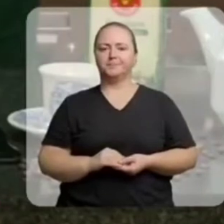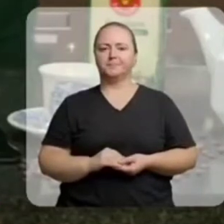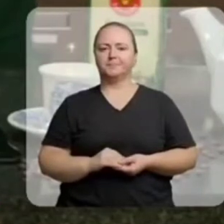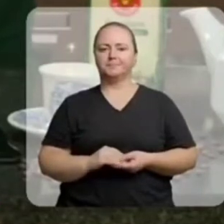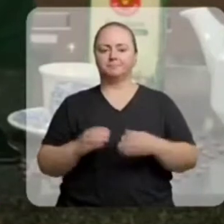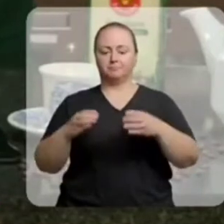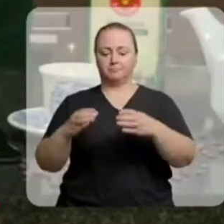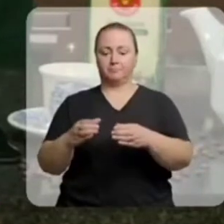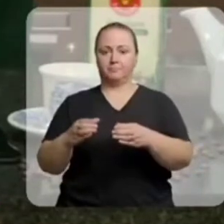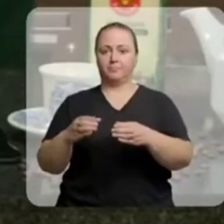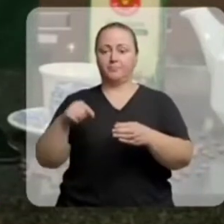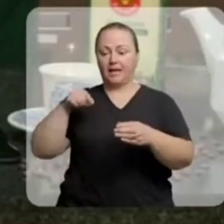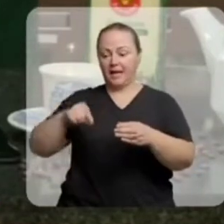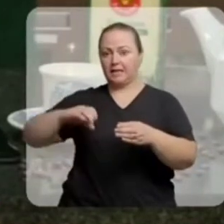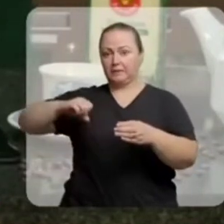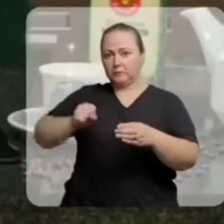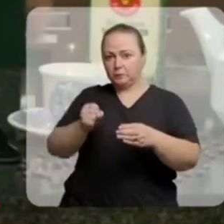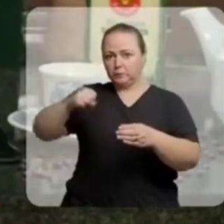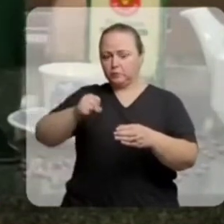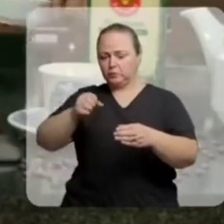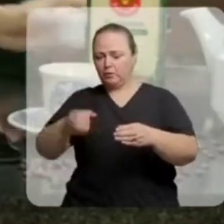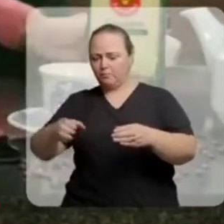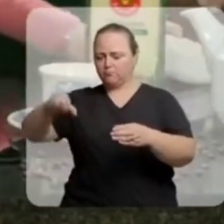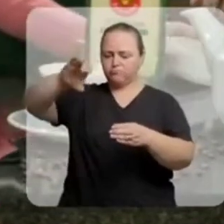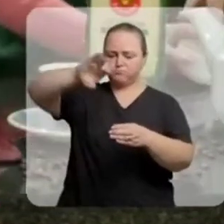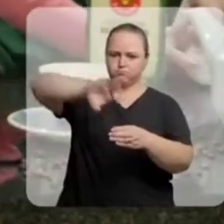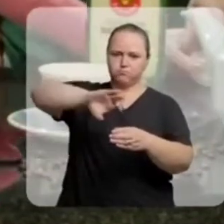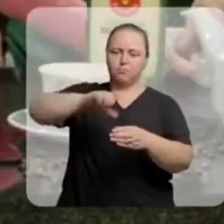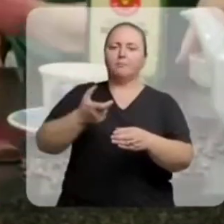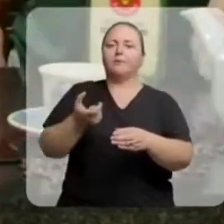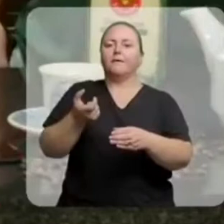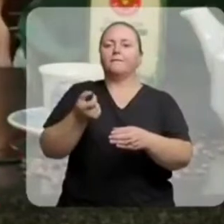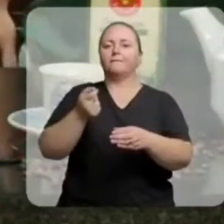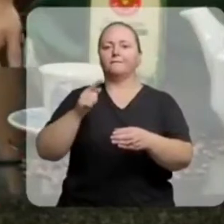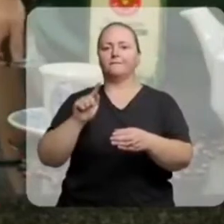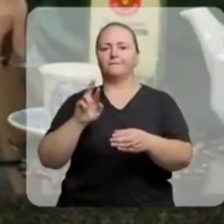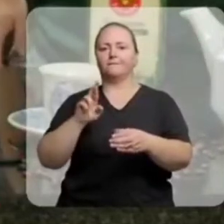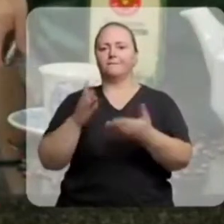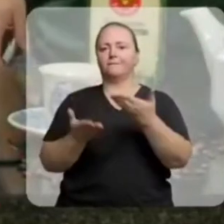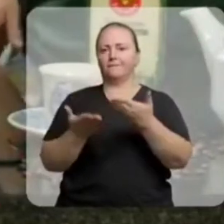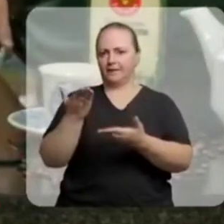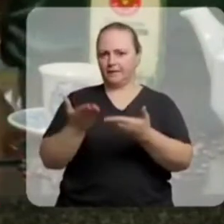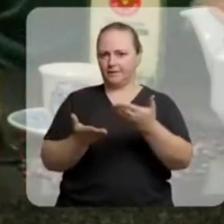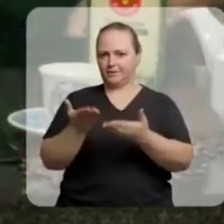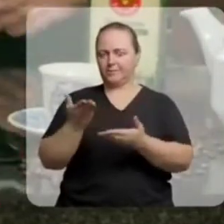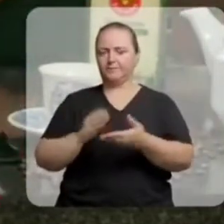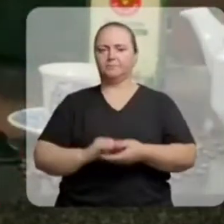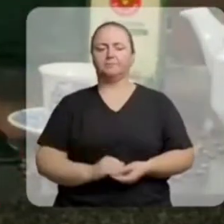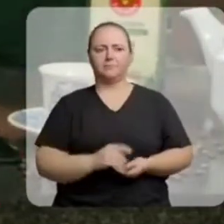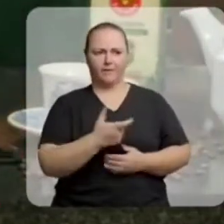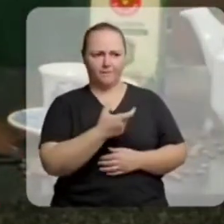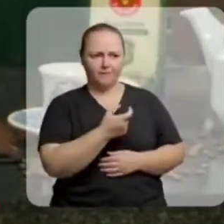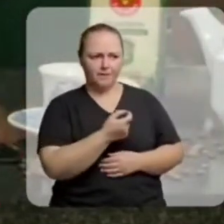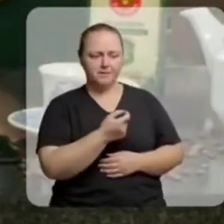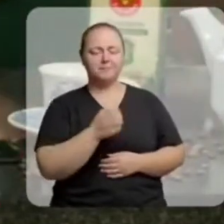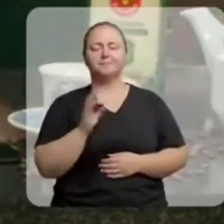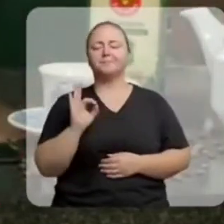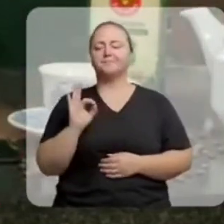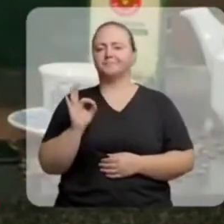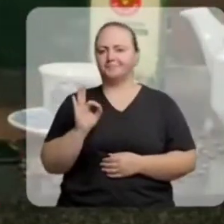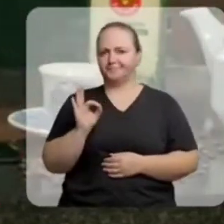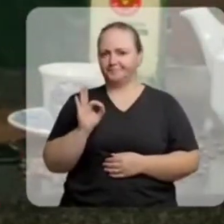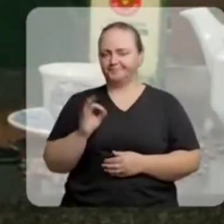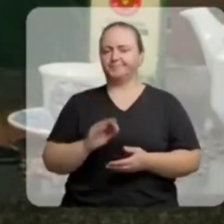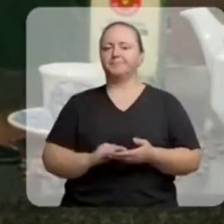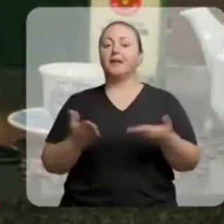Coloca todo o café que a gente vai usar. Tem 20 gramas aí. Isso. E agora vamos colocar